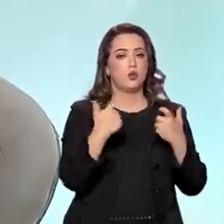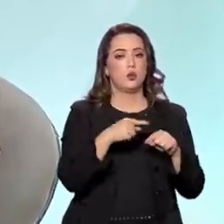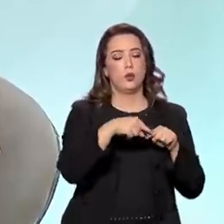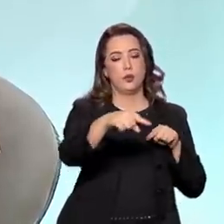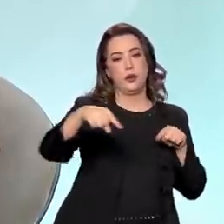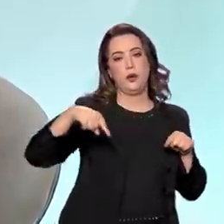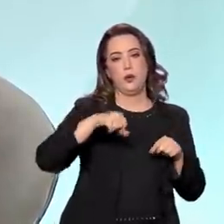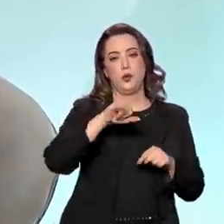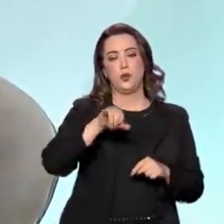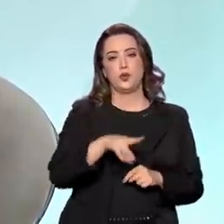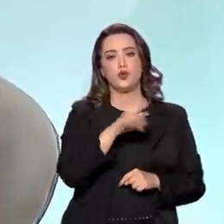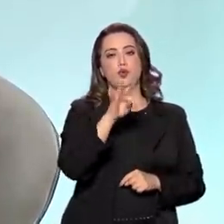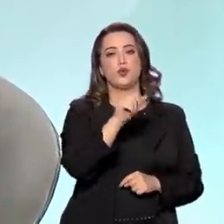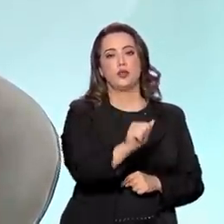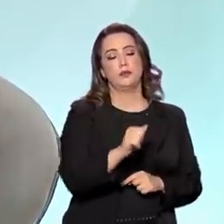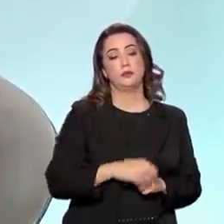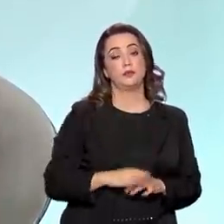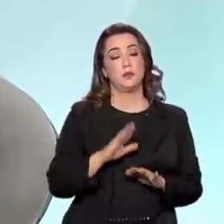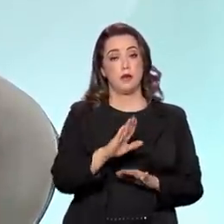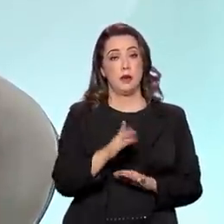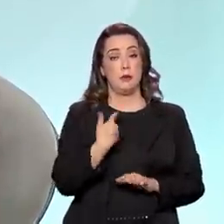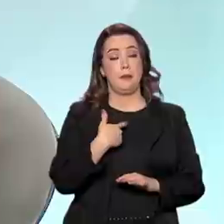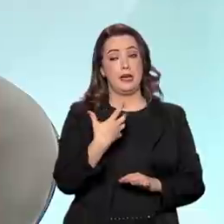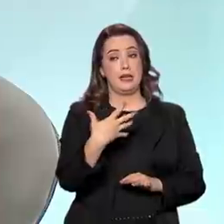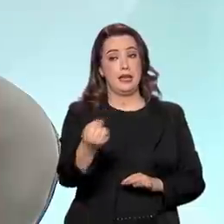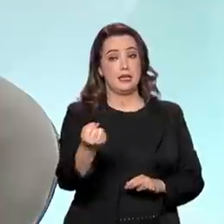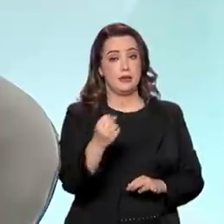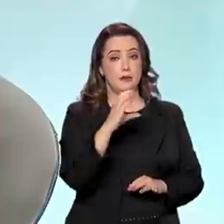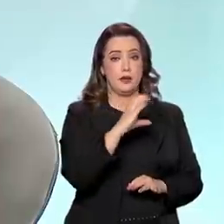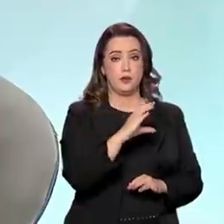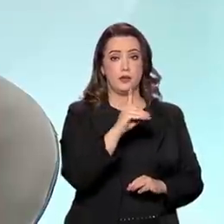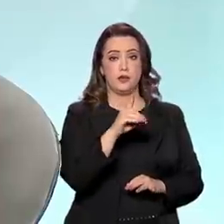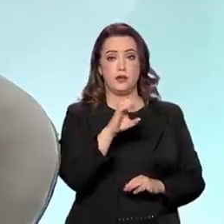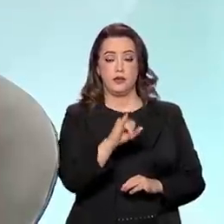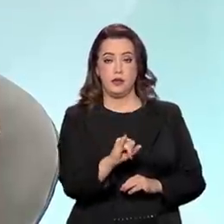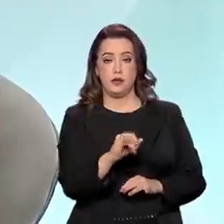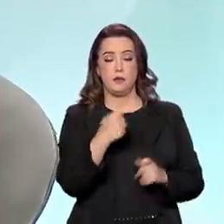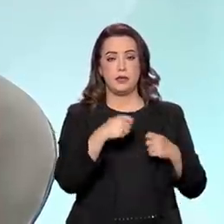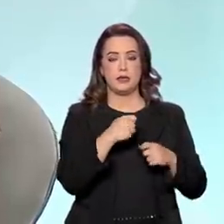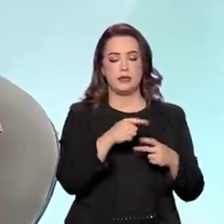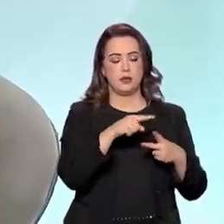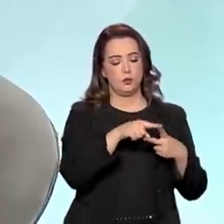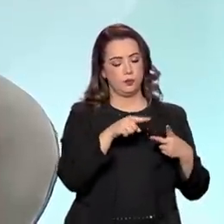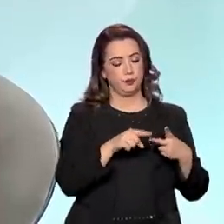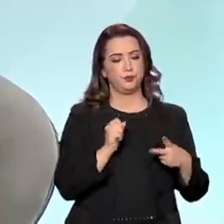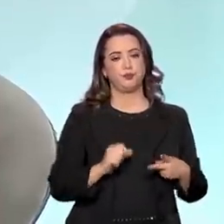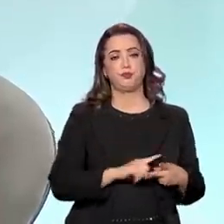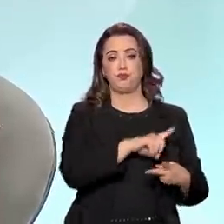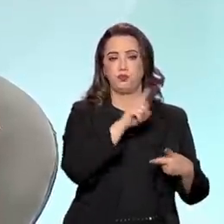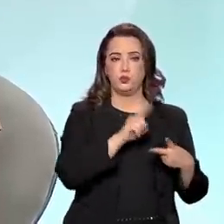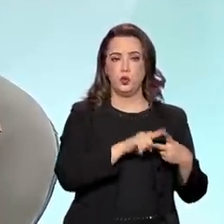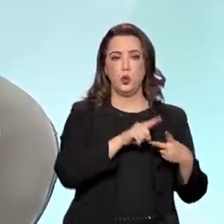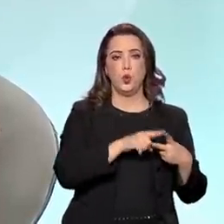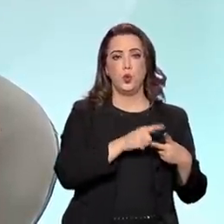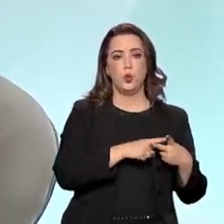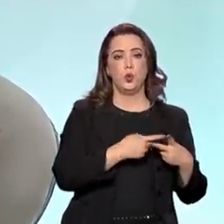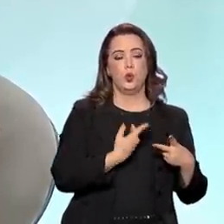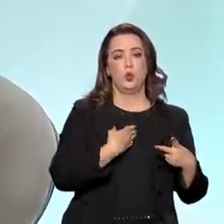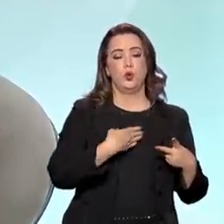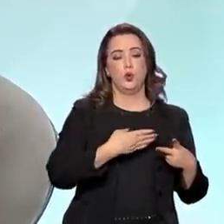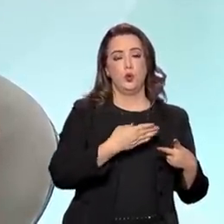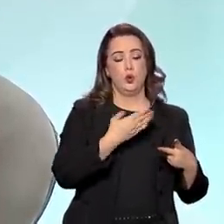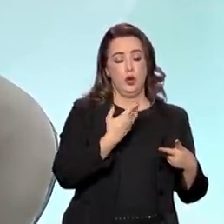de Serviço Militar para ele receber o CDI dele ele tem que fazer duas atividades uma eu compromisso à bandeira